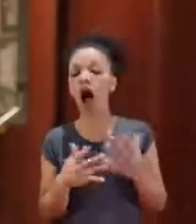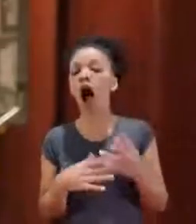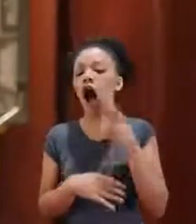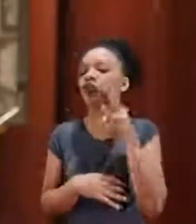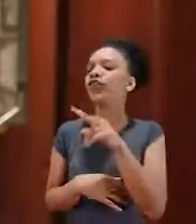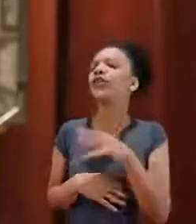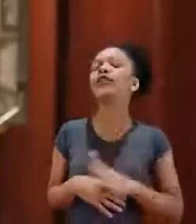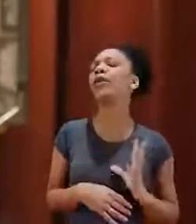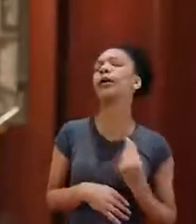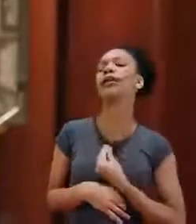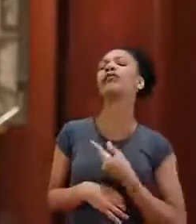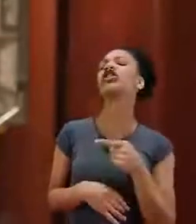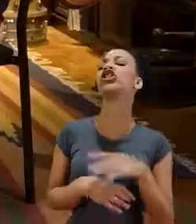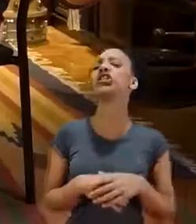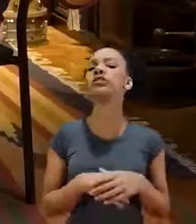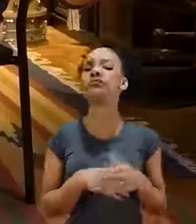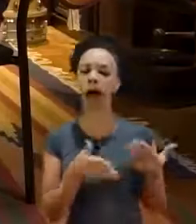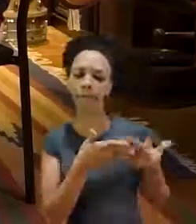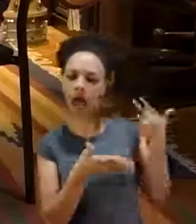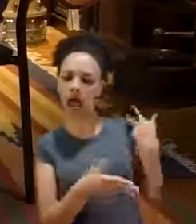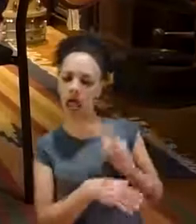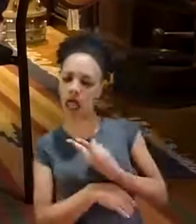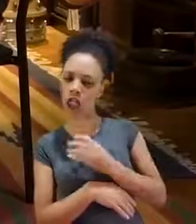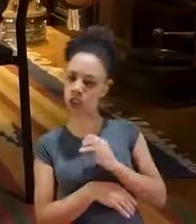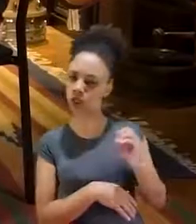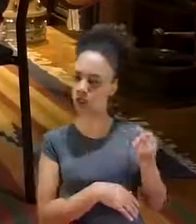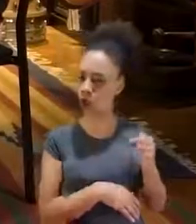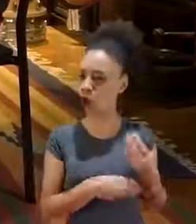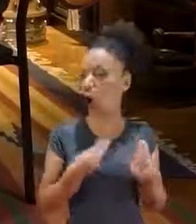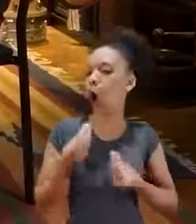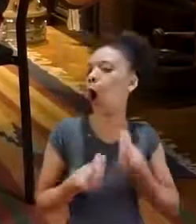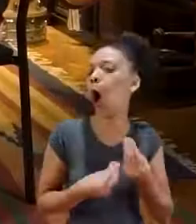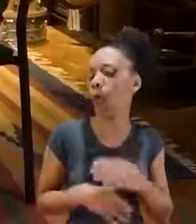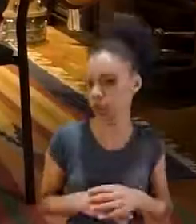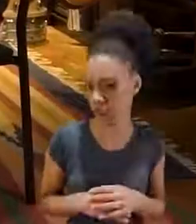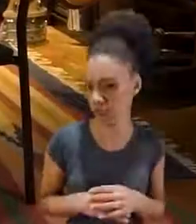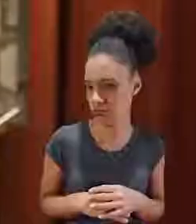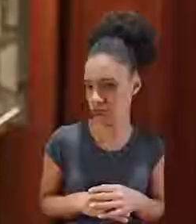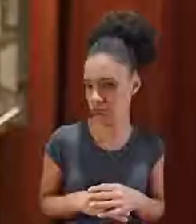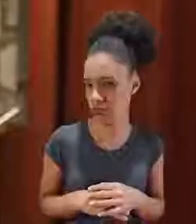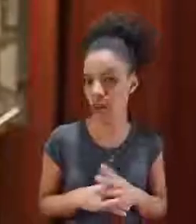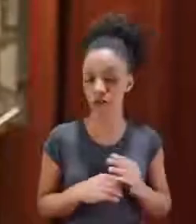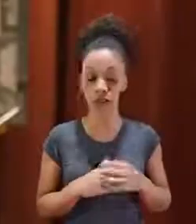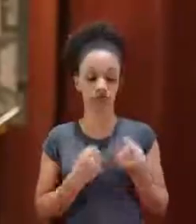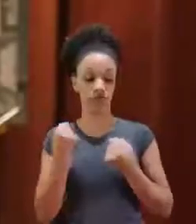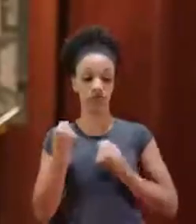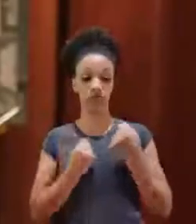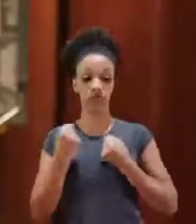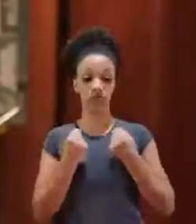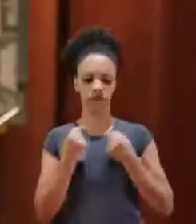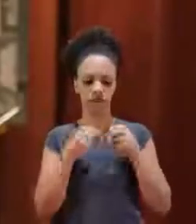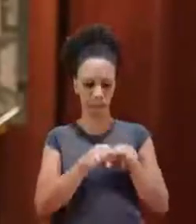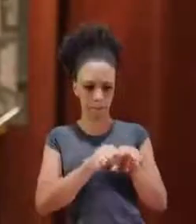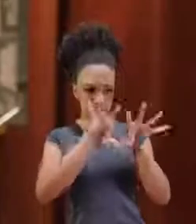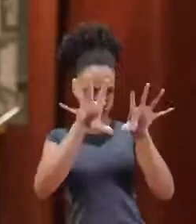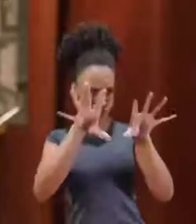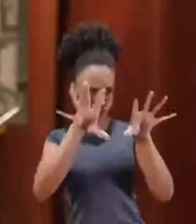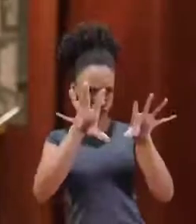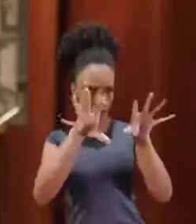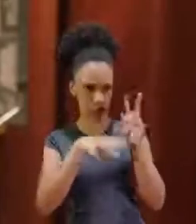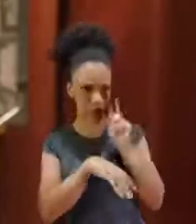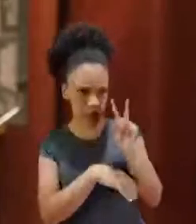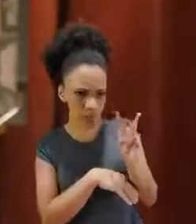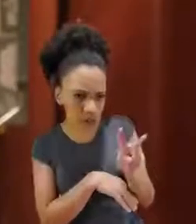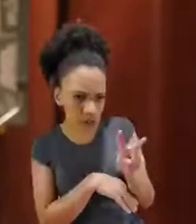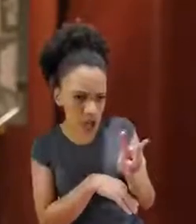galera onde você vê uma travesti na rua sua cabeça nós como que você ver você vai passar com seu carro você vai acender o farol